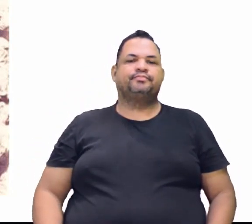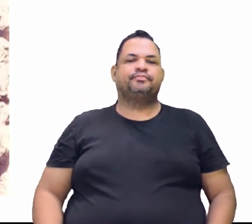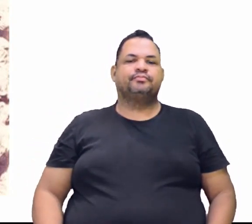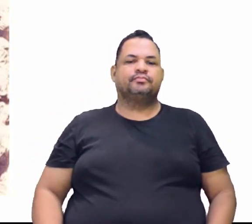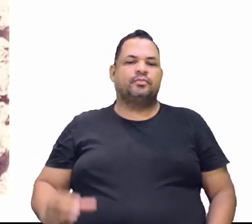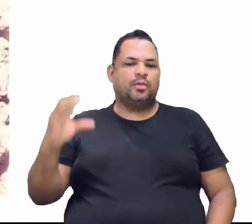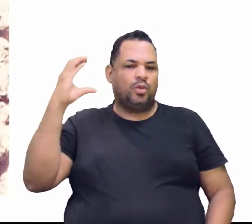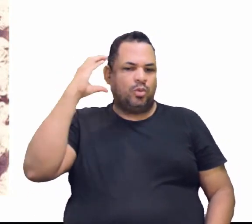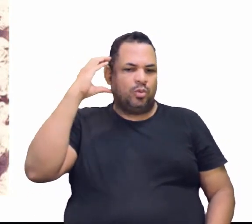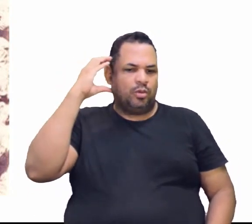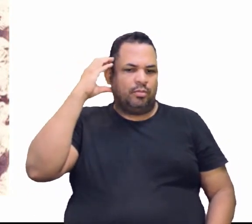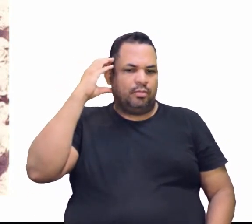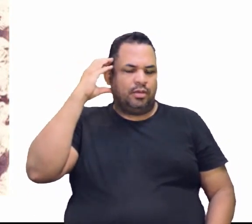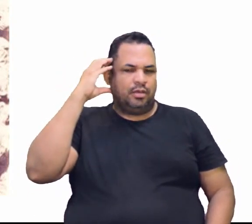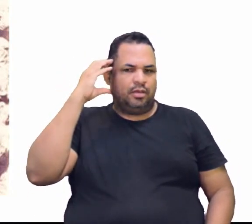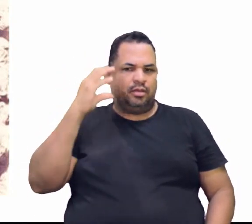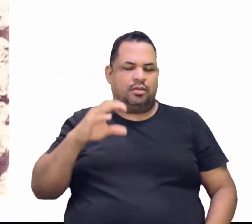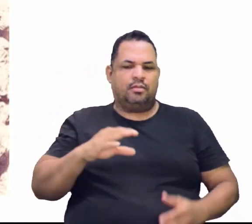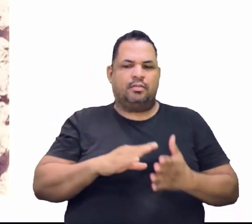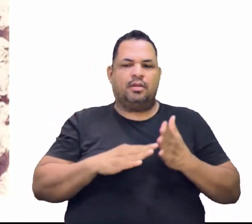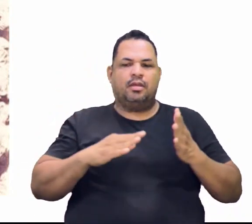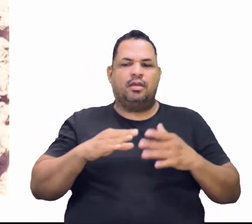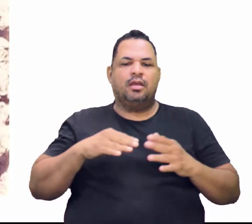De Cuiabá a Porto Velho é